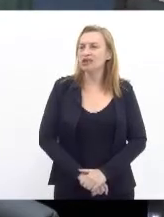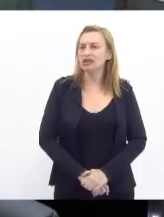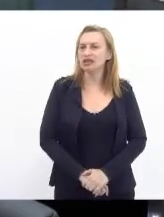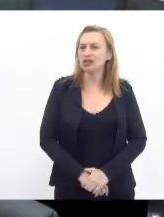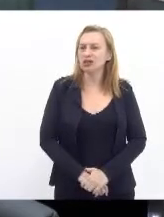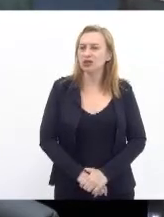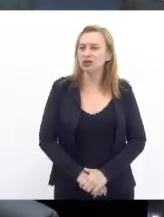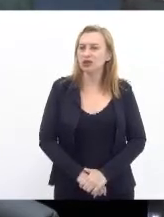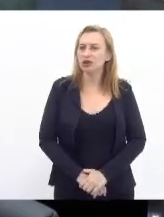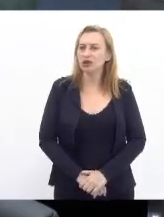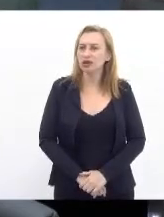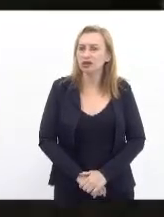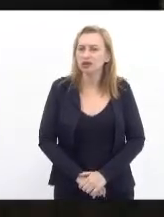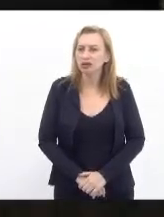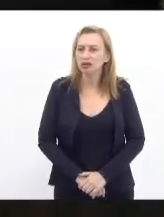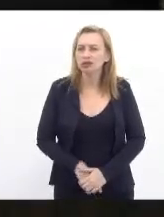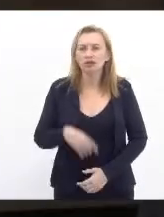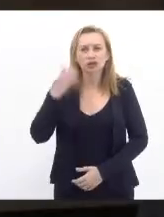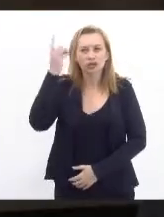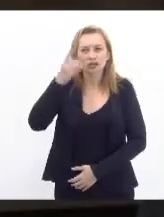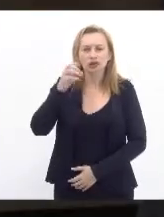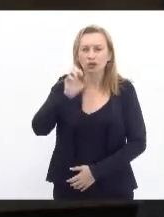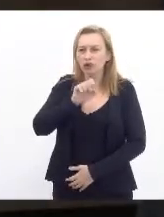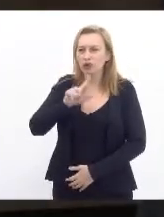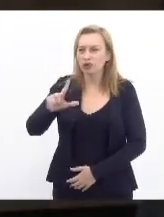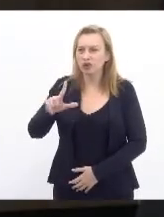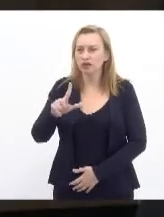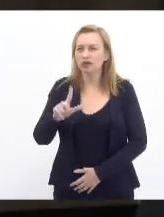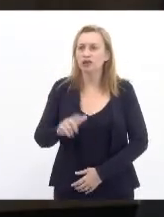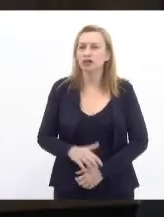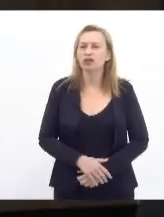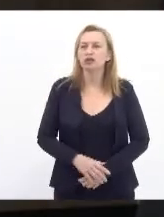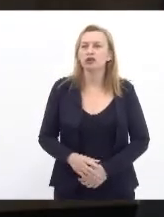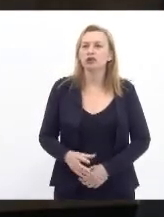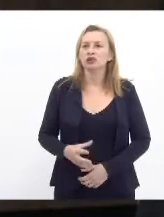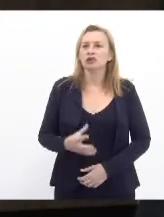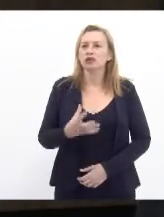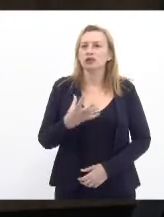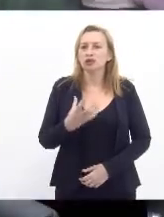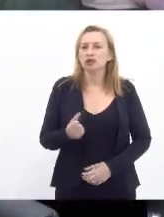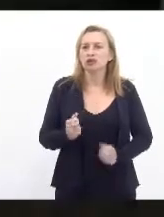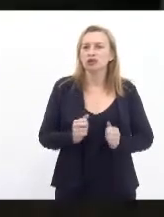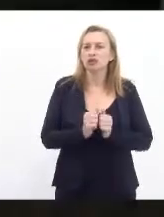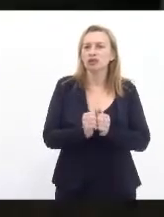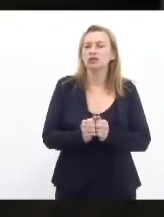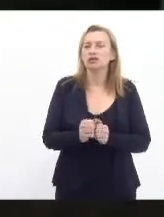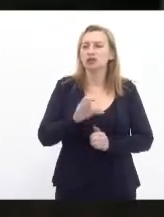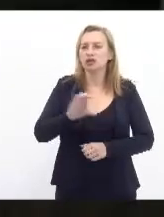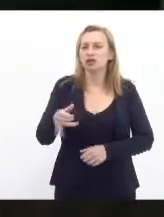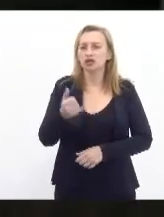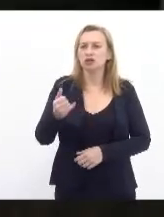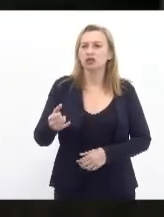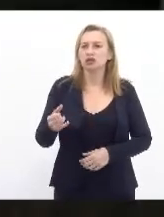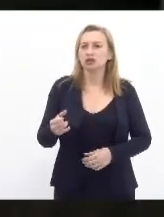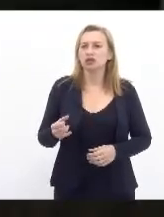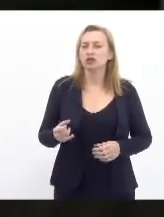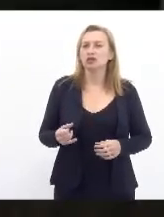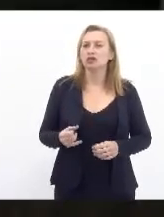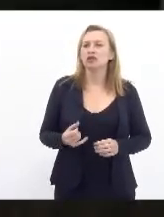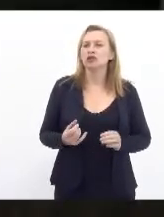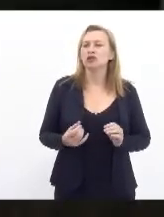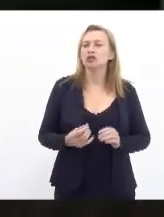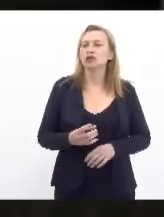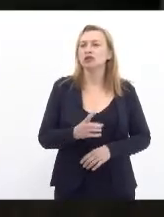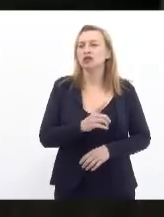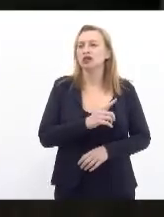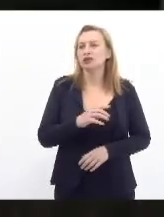Traz para cá, deputado coronel. Pela Comissão de Segurança, acompanho o parecer da CCJ. Pela Comissão de Defesa Civil,